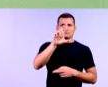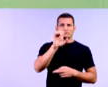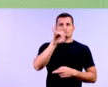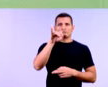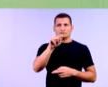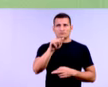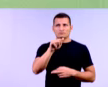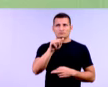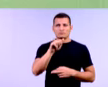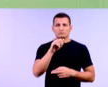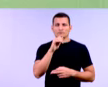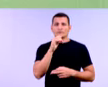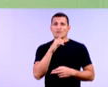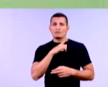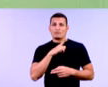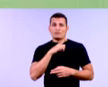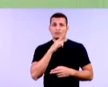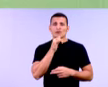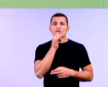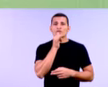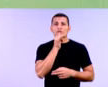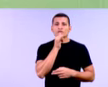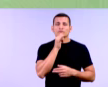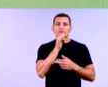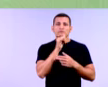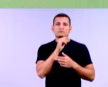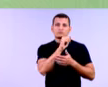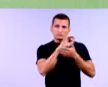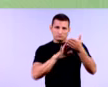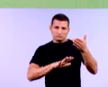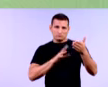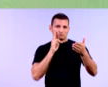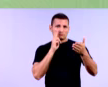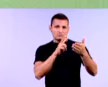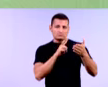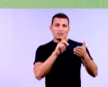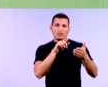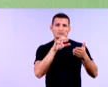um exemplo da convocação, inclusive nós pegamos da